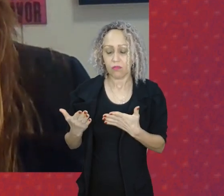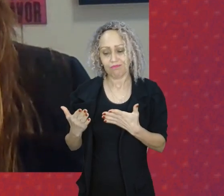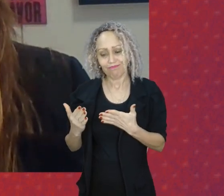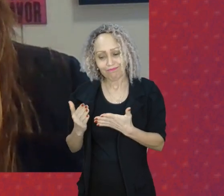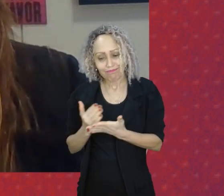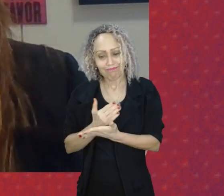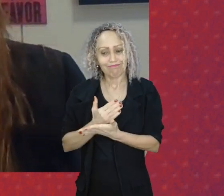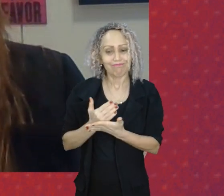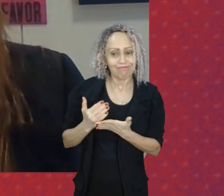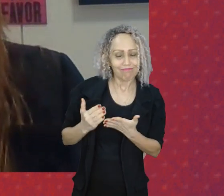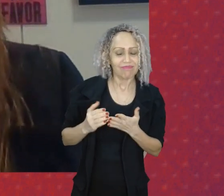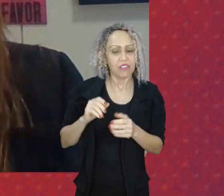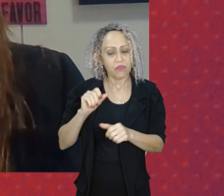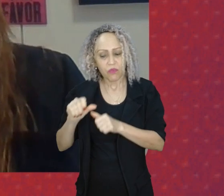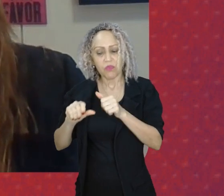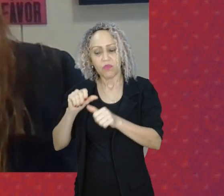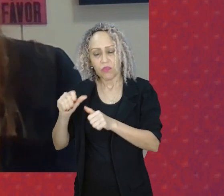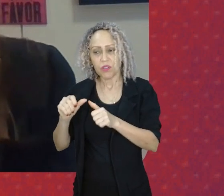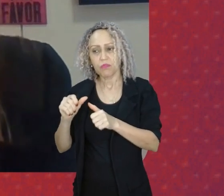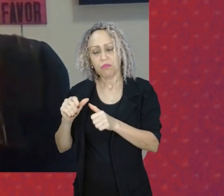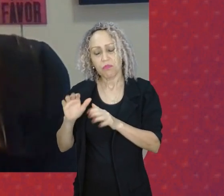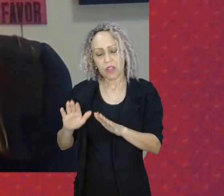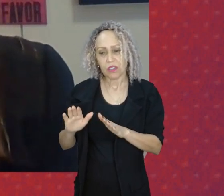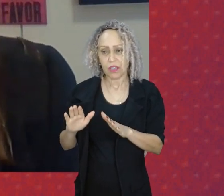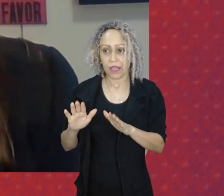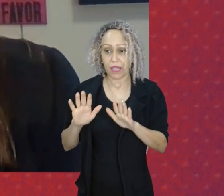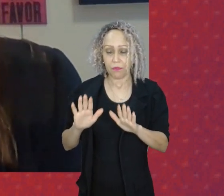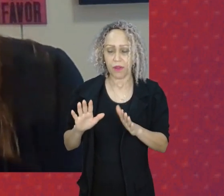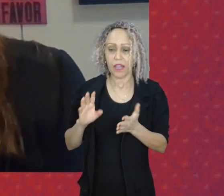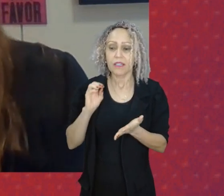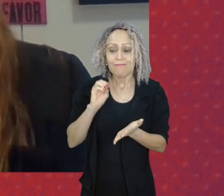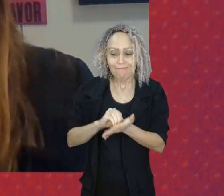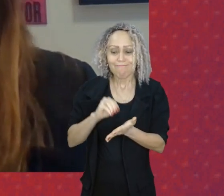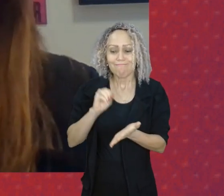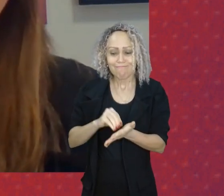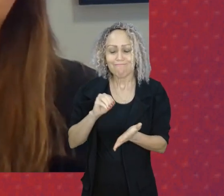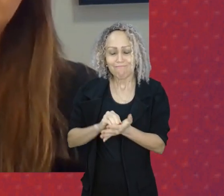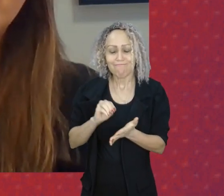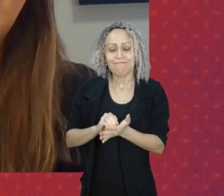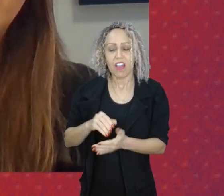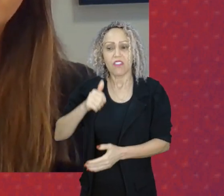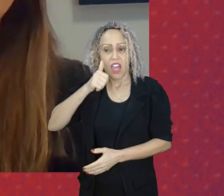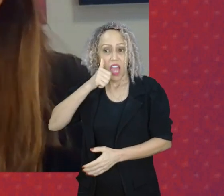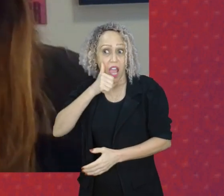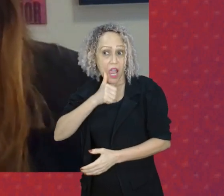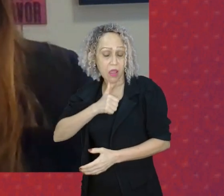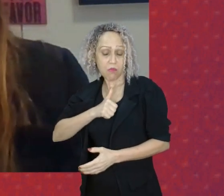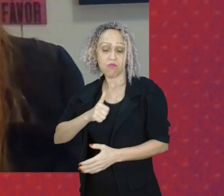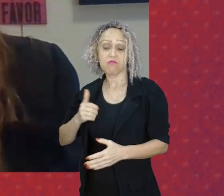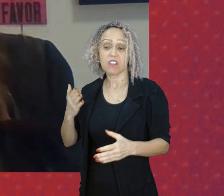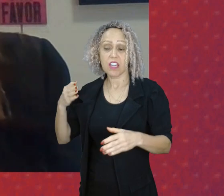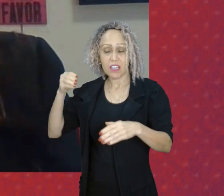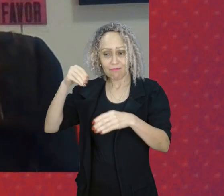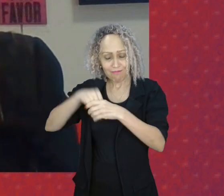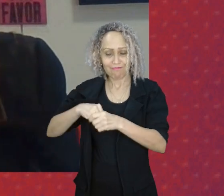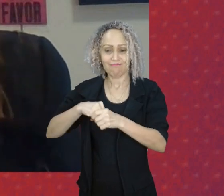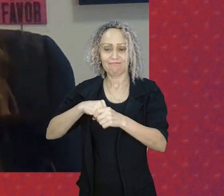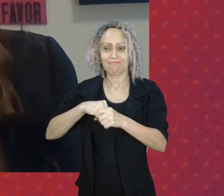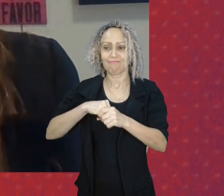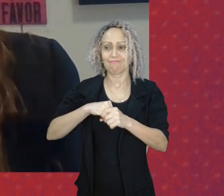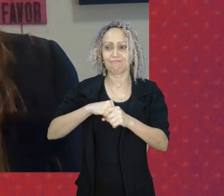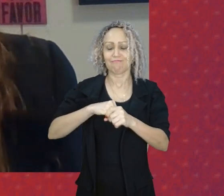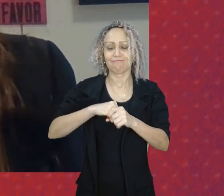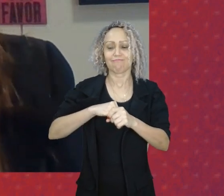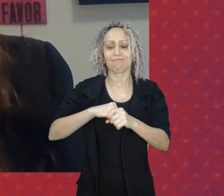a gente não tem, assim, uma plena participação feminina dentro das estruturas partidárias. E aí vem também